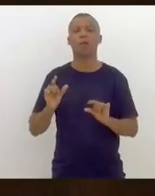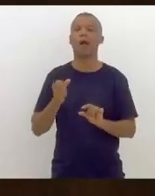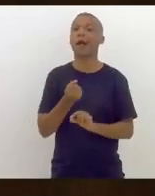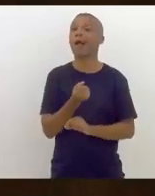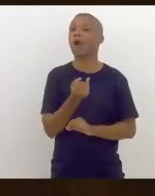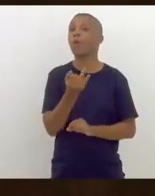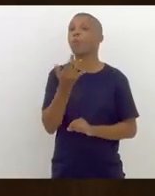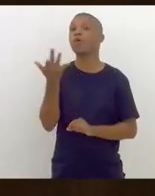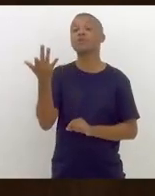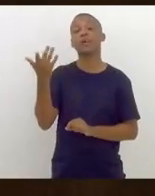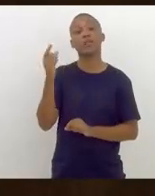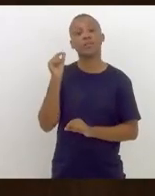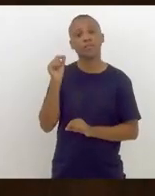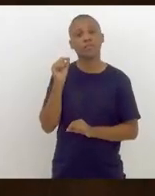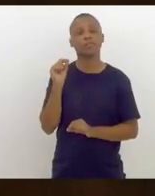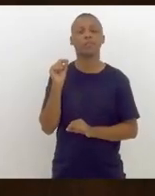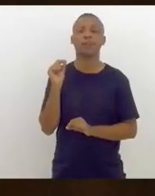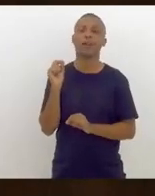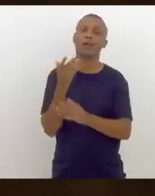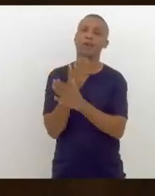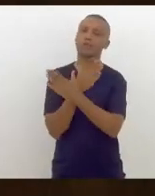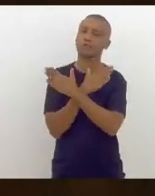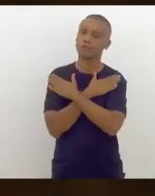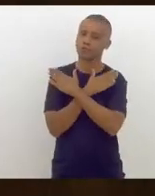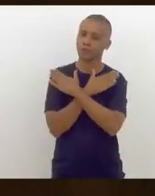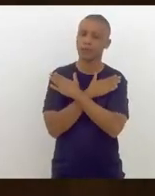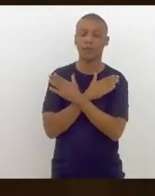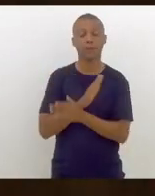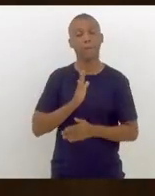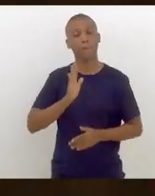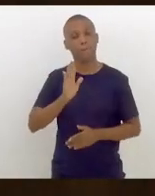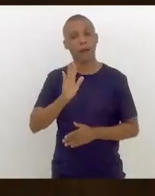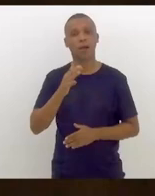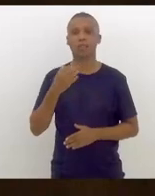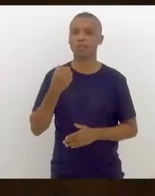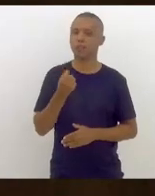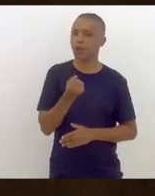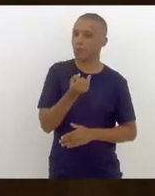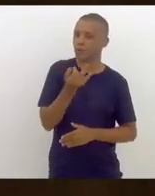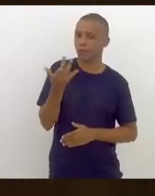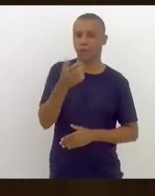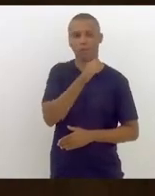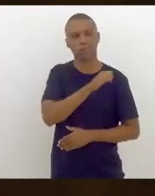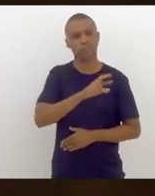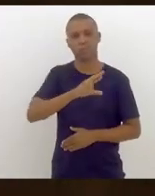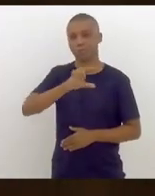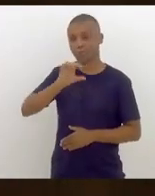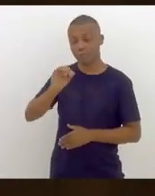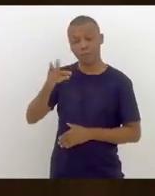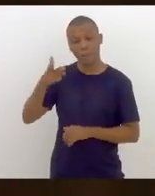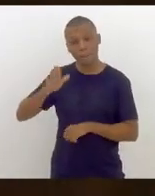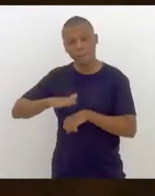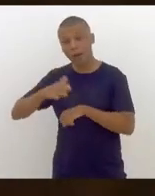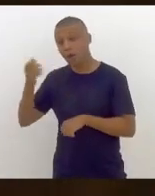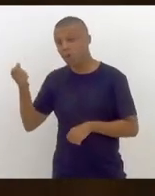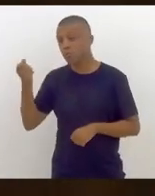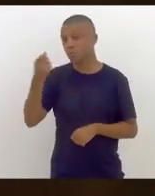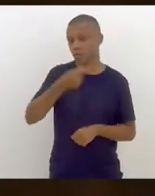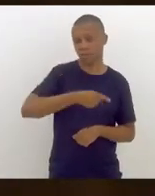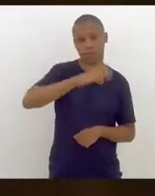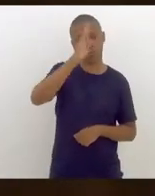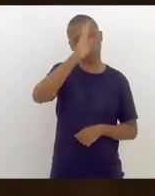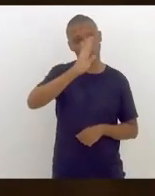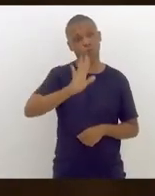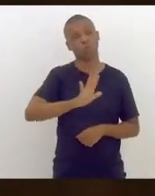o número de desempregados mas o número do Estado do Rio de Janeiro é muito maior do que o número do Brasil Então a gente